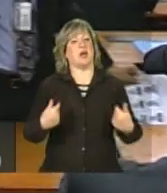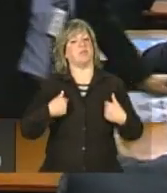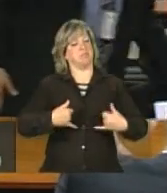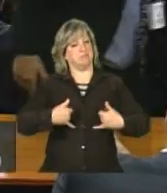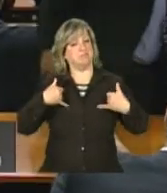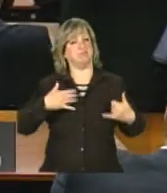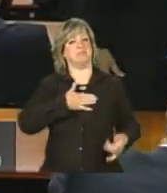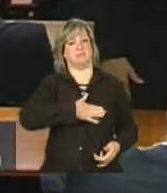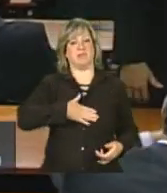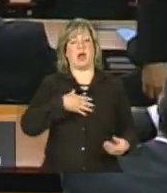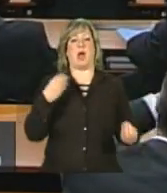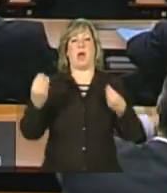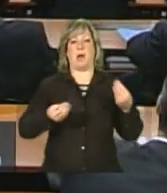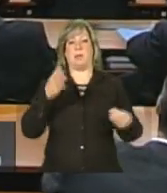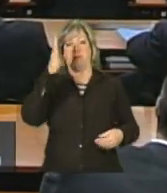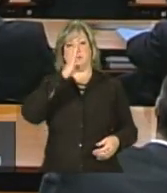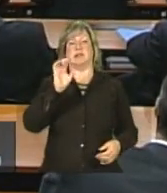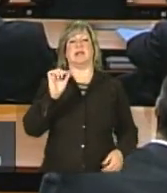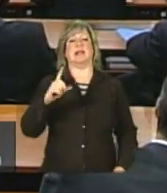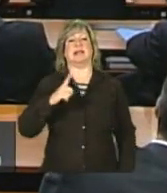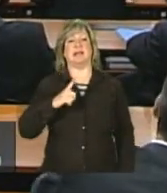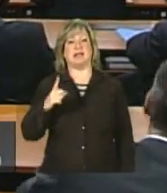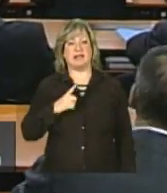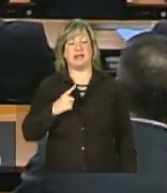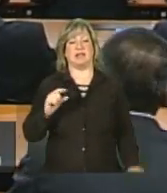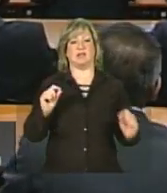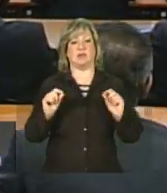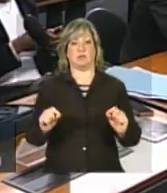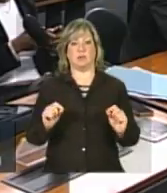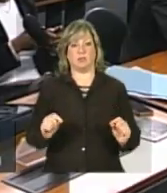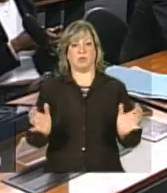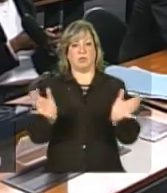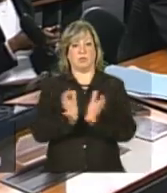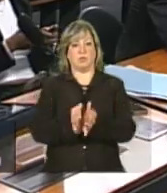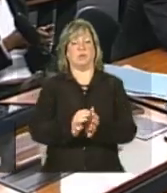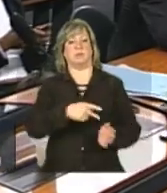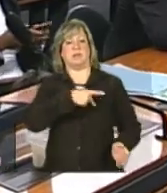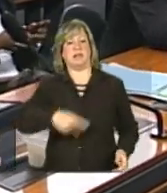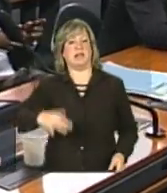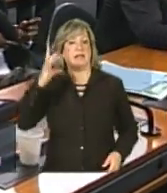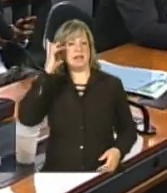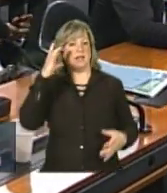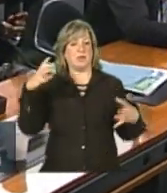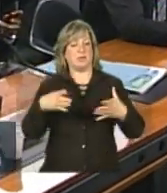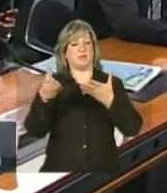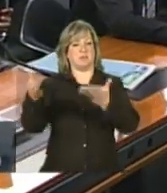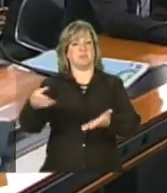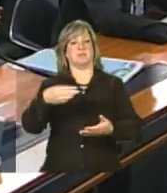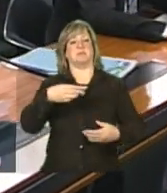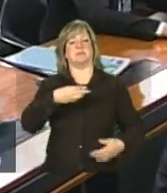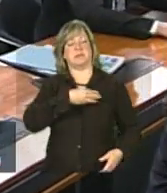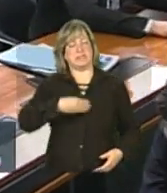como brasileiro de ter nos quadros do governo da presidenta Dilma um homem com a sua